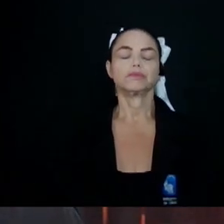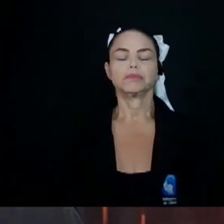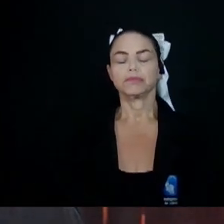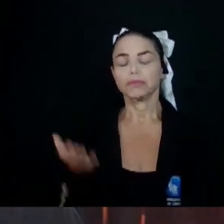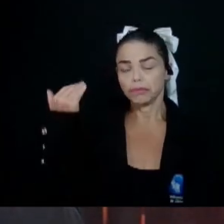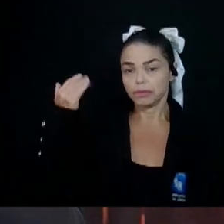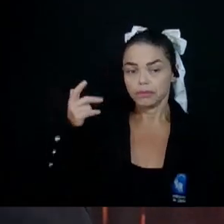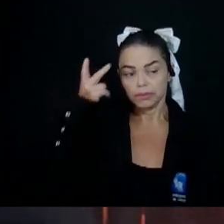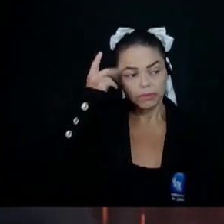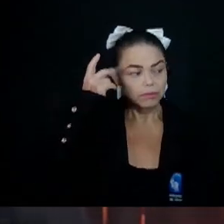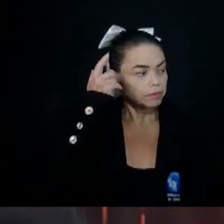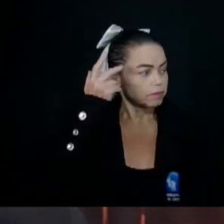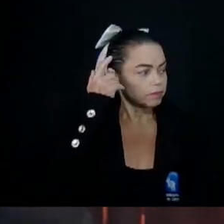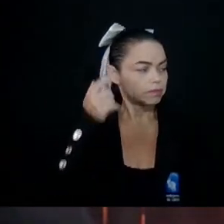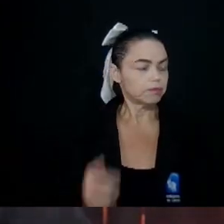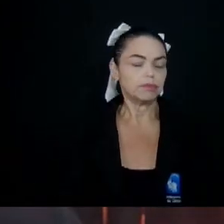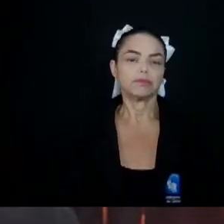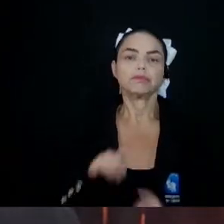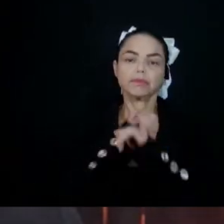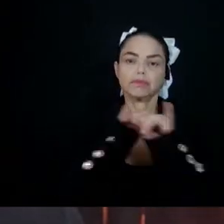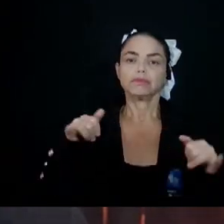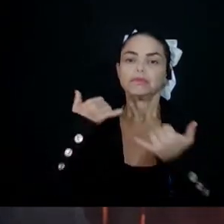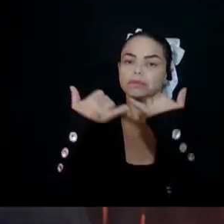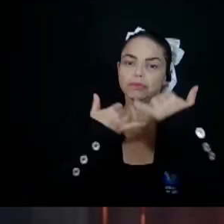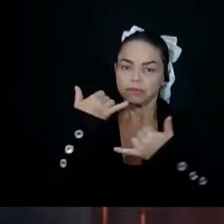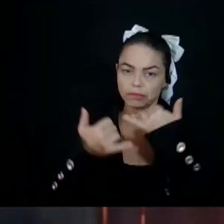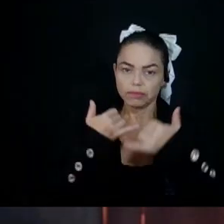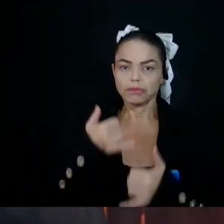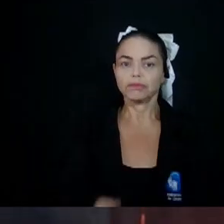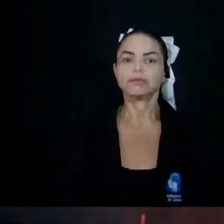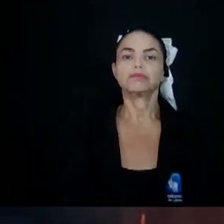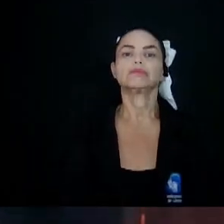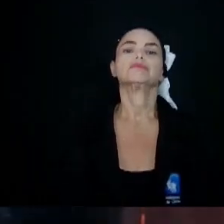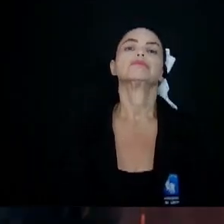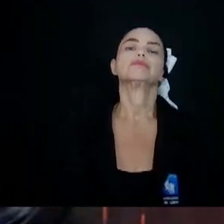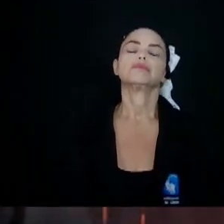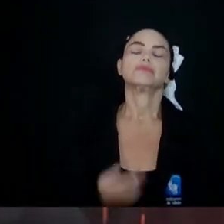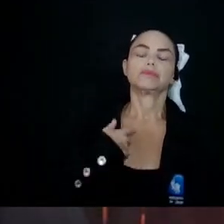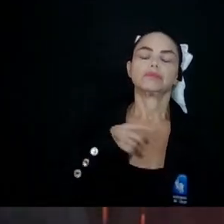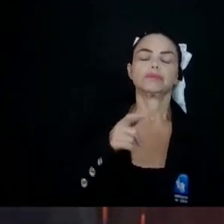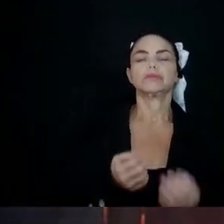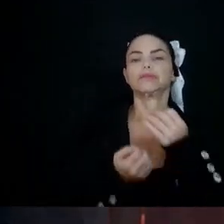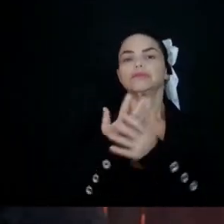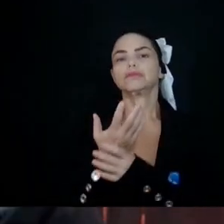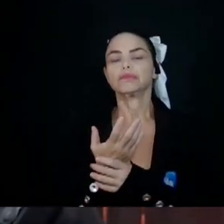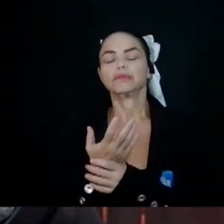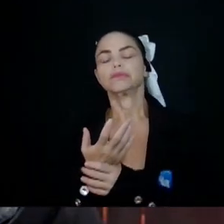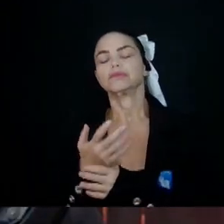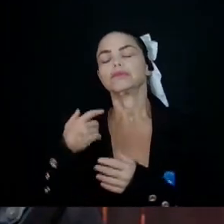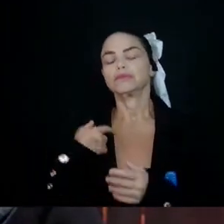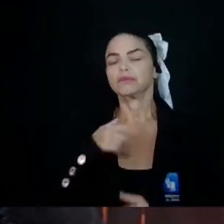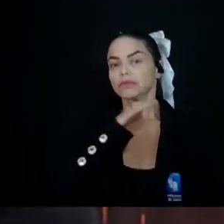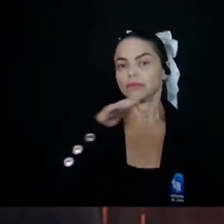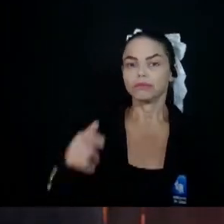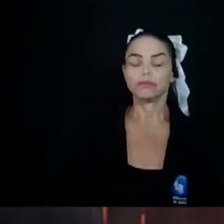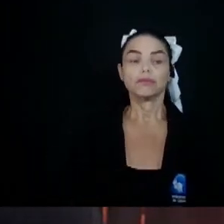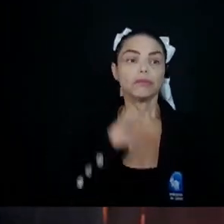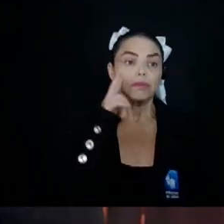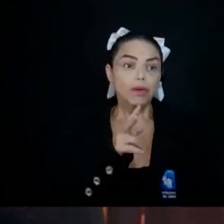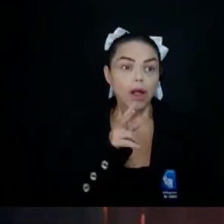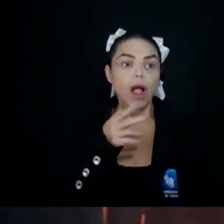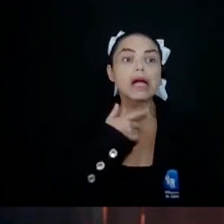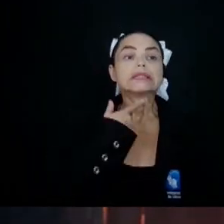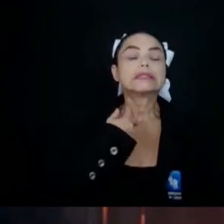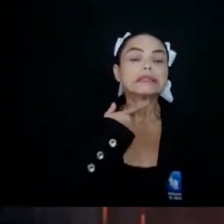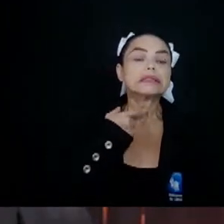comum a gente ver publicidade de brinquedos Uhum. infantis, então você criava todo um cenário e a criança via tudo Sim. aquilo lá, e